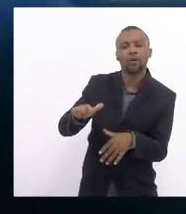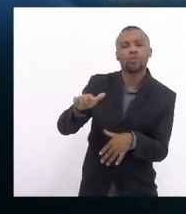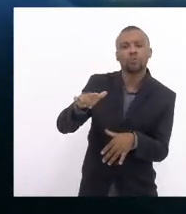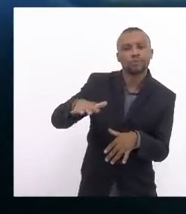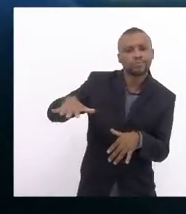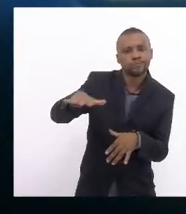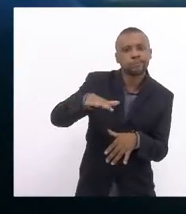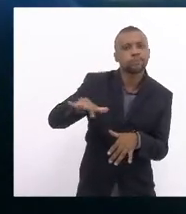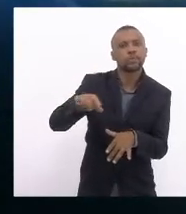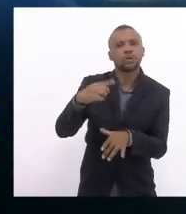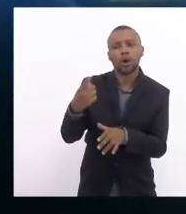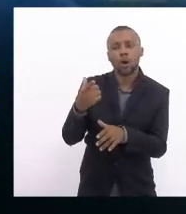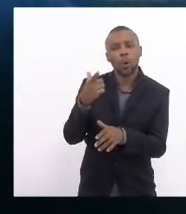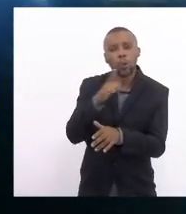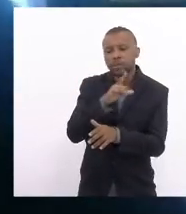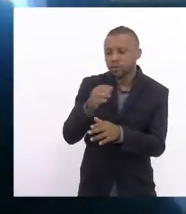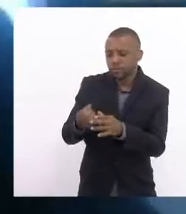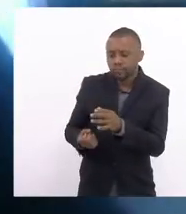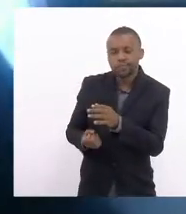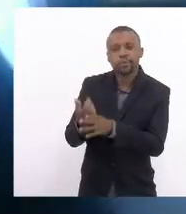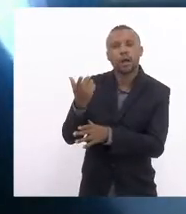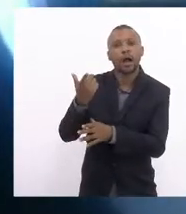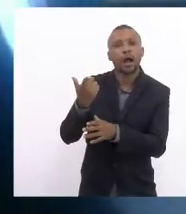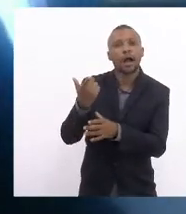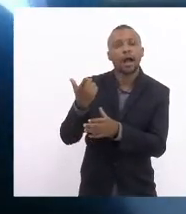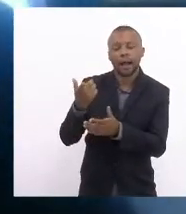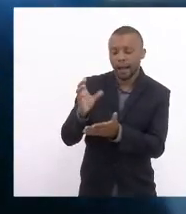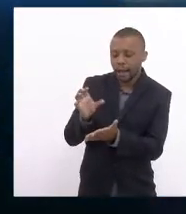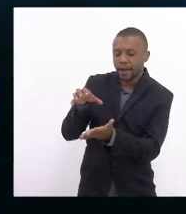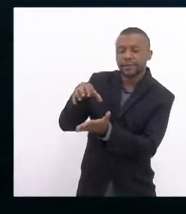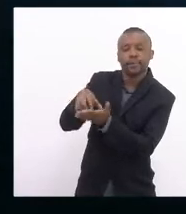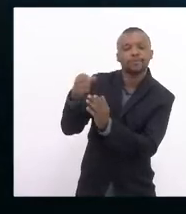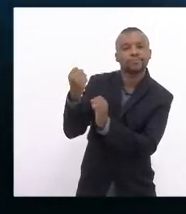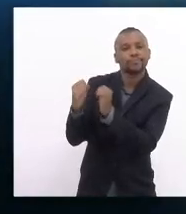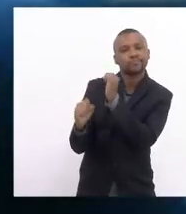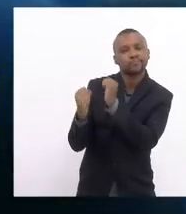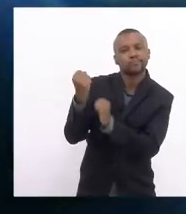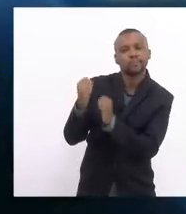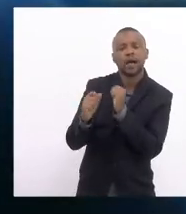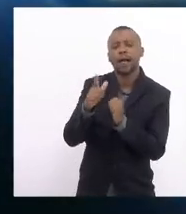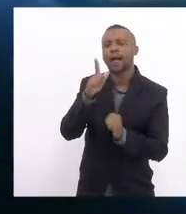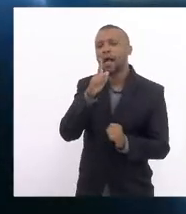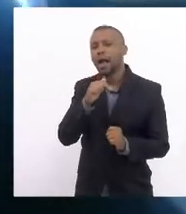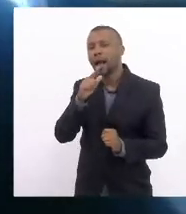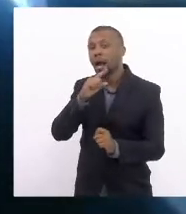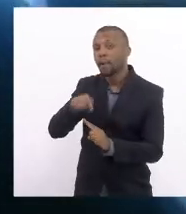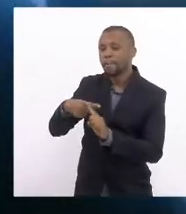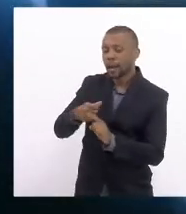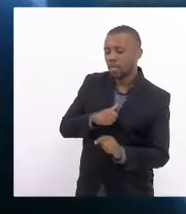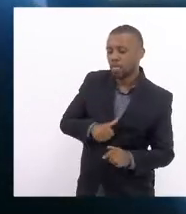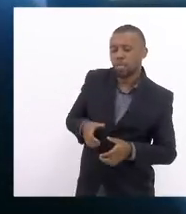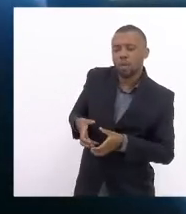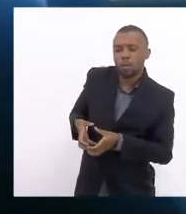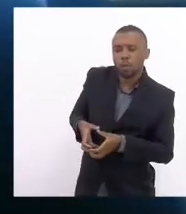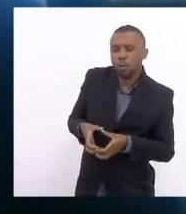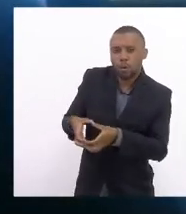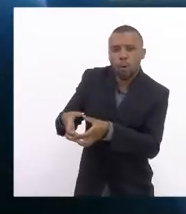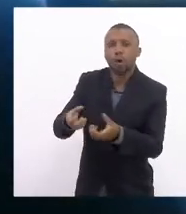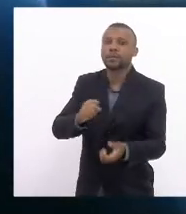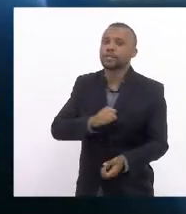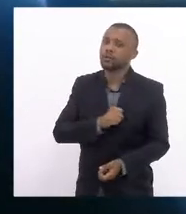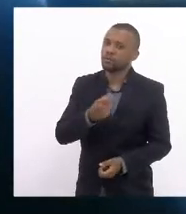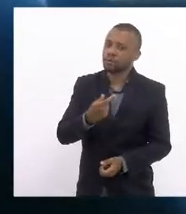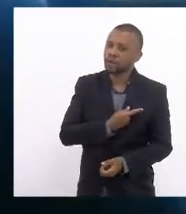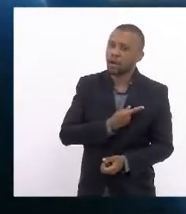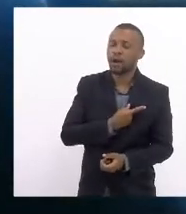de tratamento Alcântara, a segunda estação de tratamento de esgoto em São Gonçalo, e frequentava